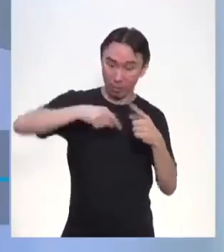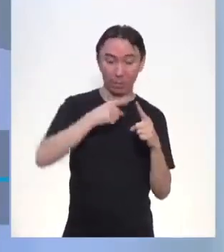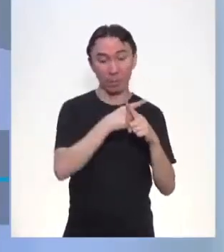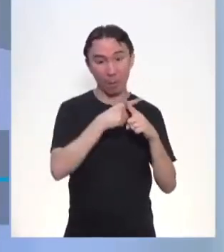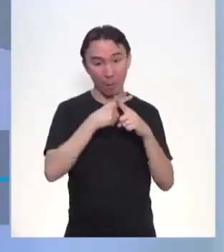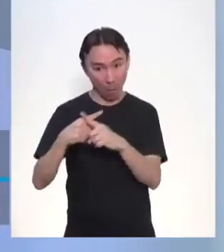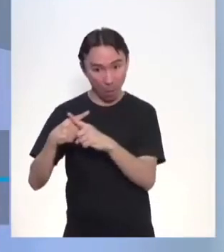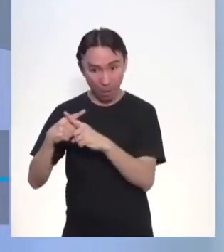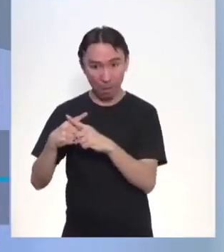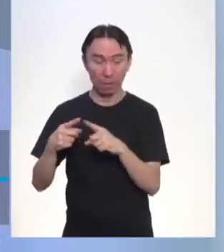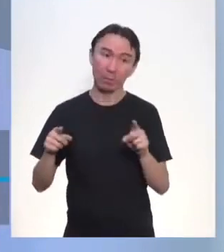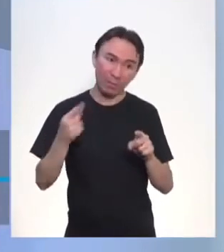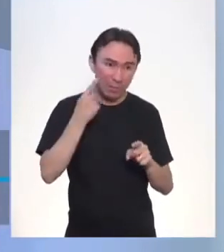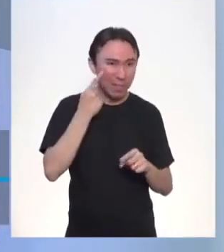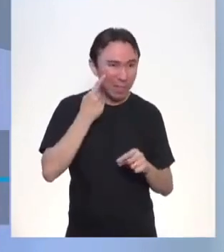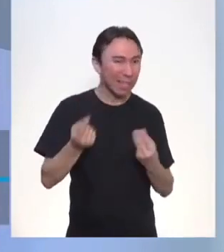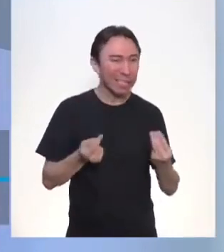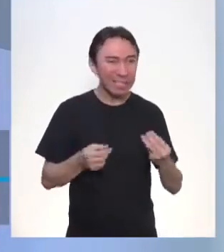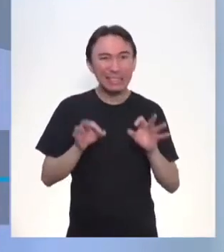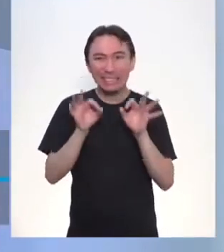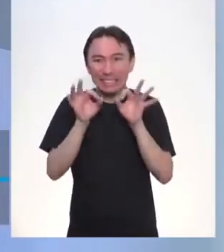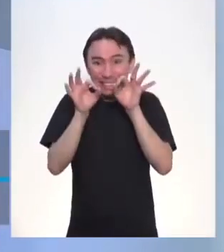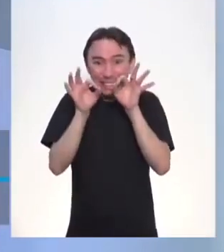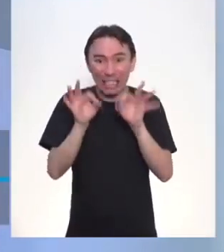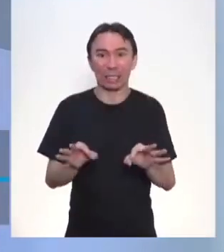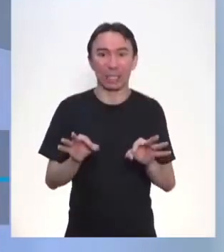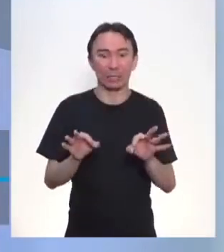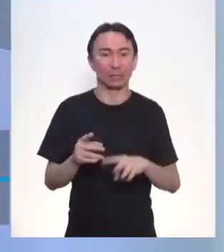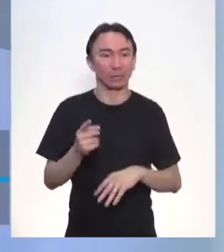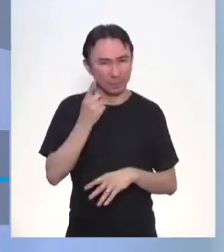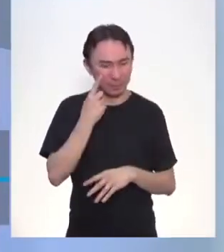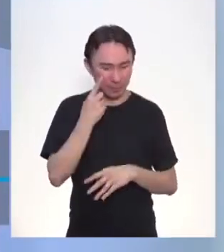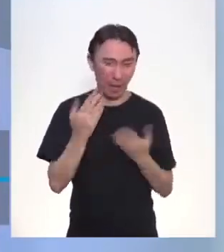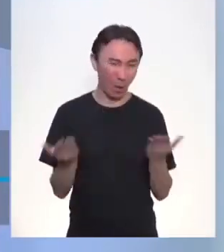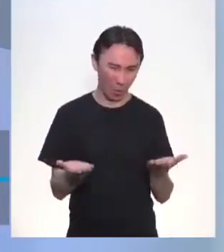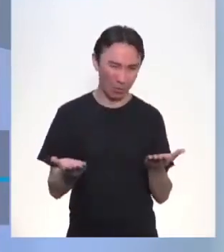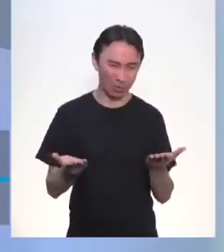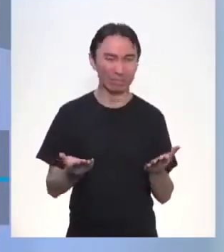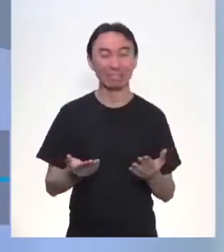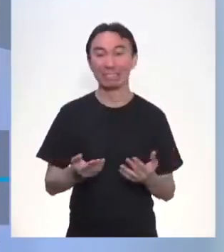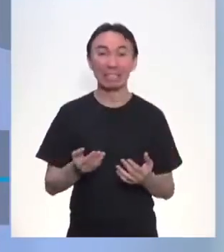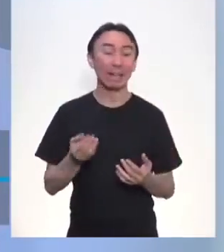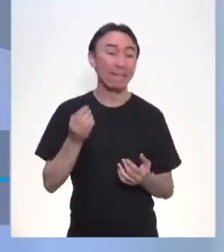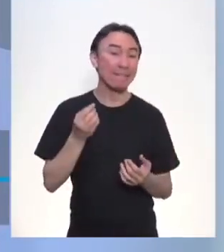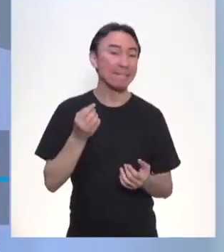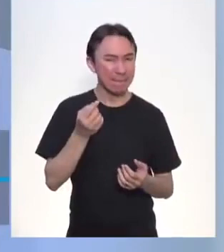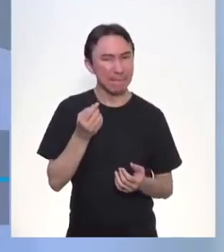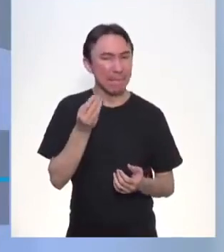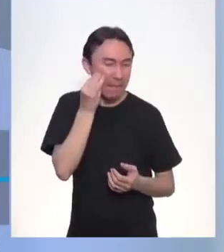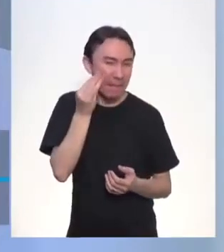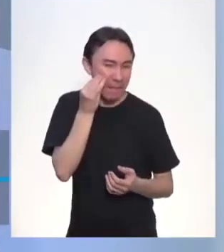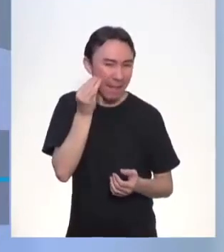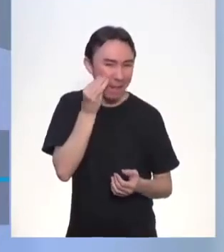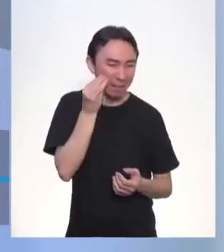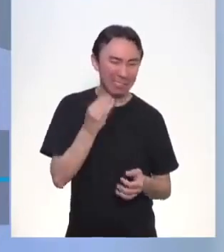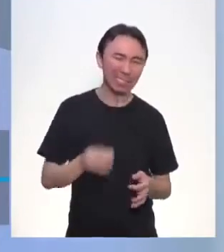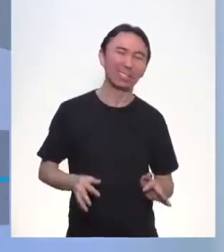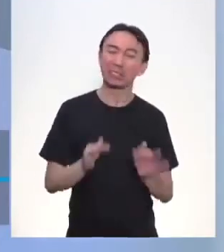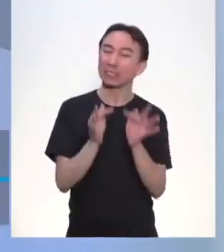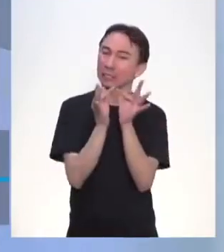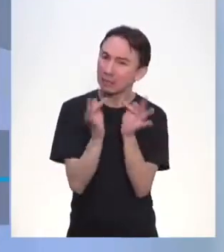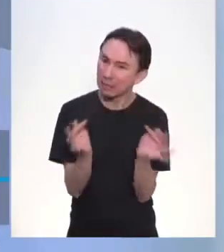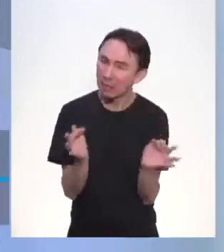A ideia que eu vou utilizar, tentar ser o mais simples possível. Tem técnicas para vocês fazerem o MDC,